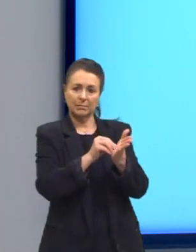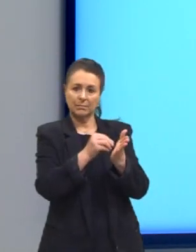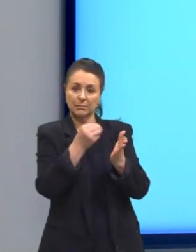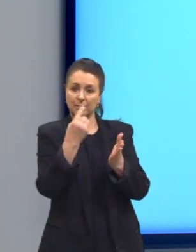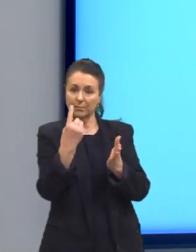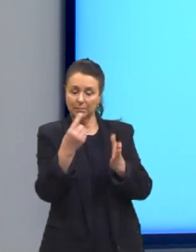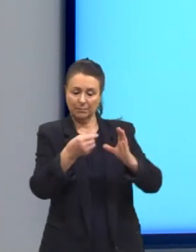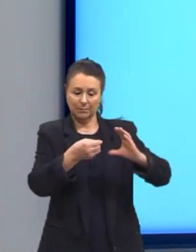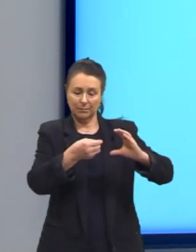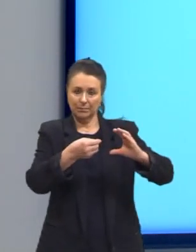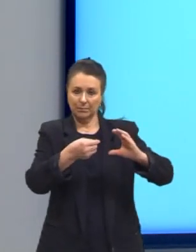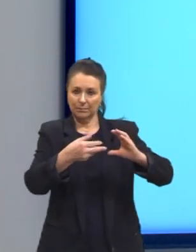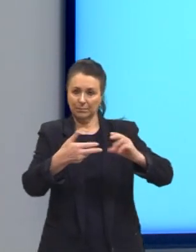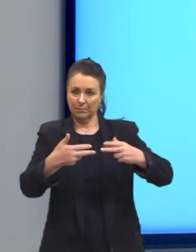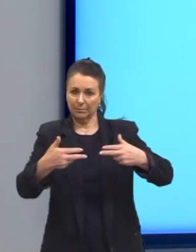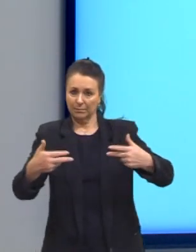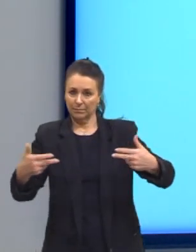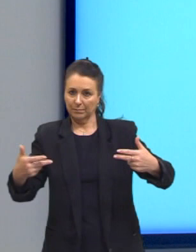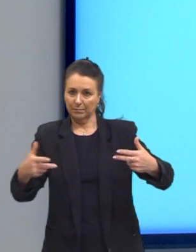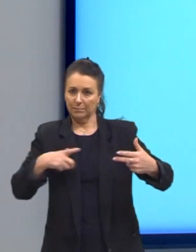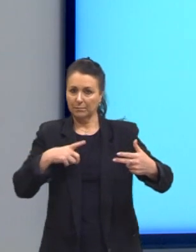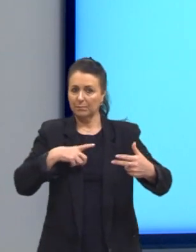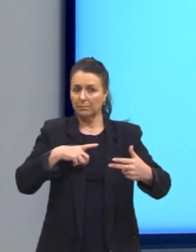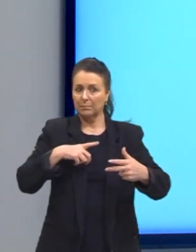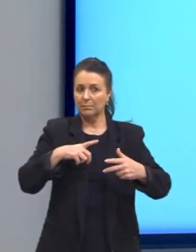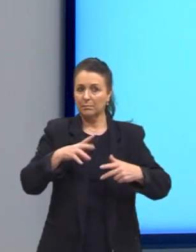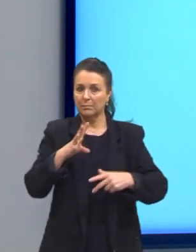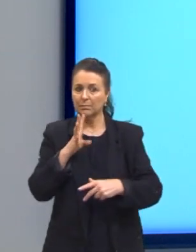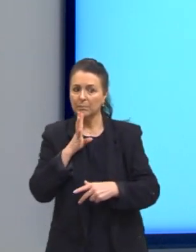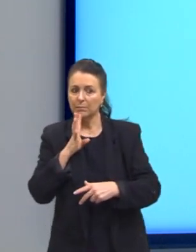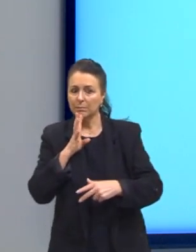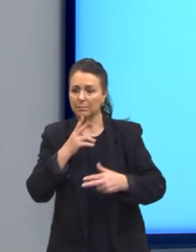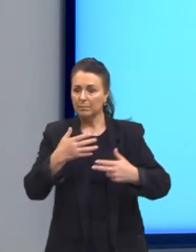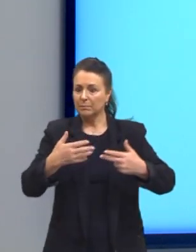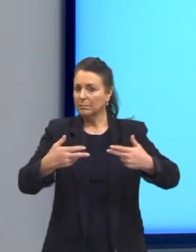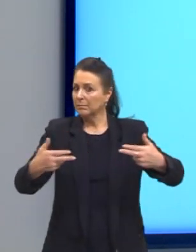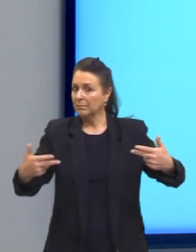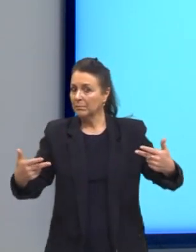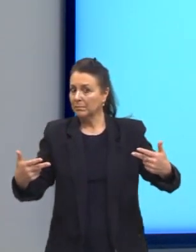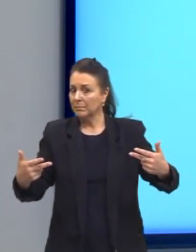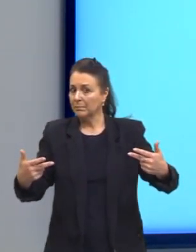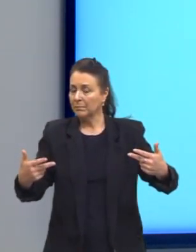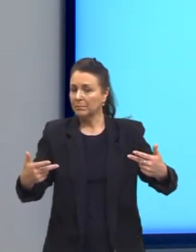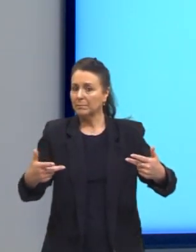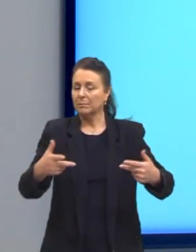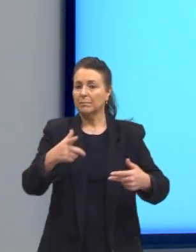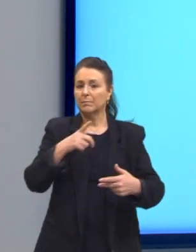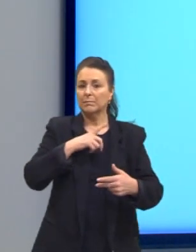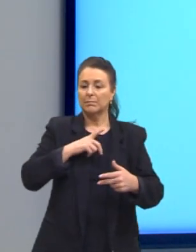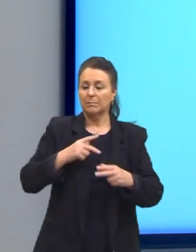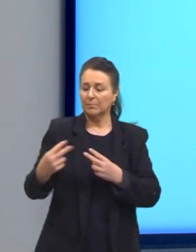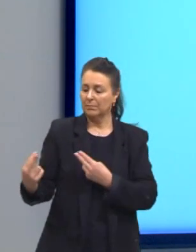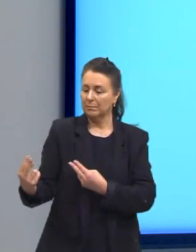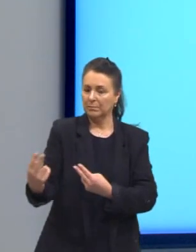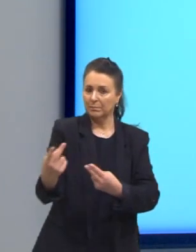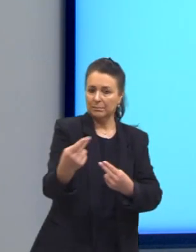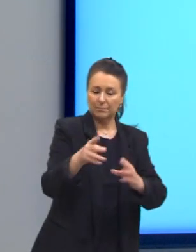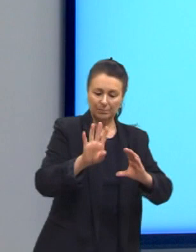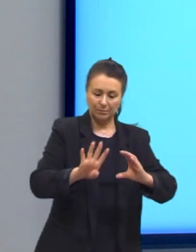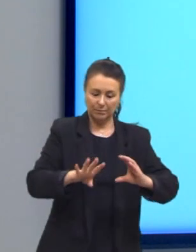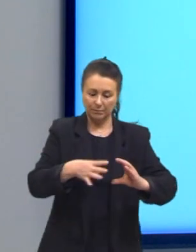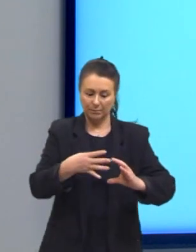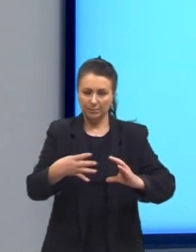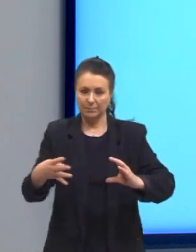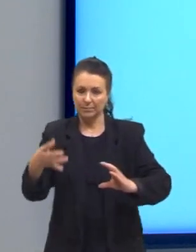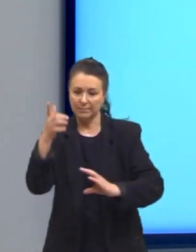elementos ou quando nós temos a incógnita né Qual o valor daquele elemento através da Igualdade das matrizes